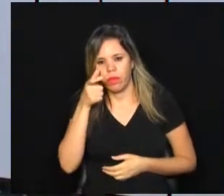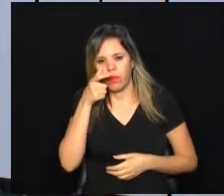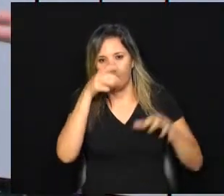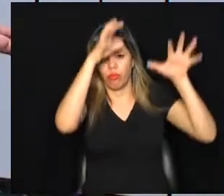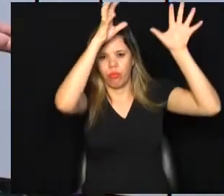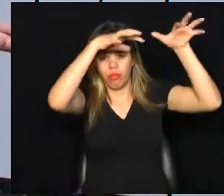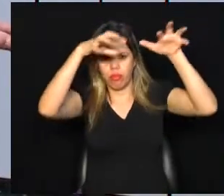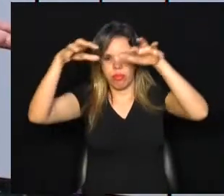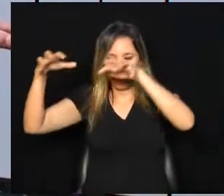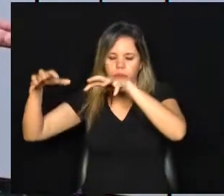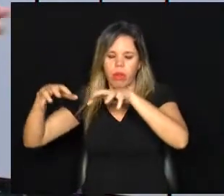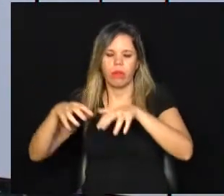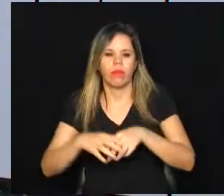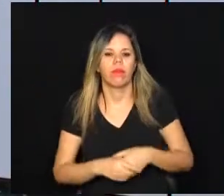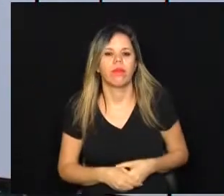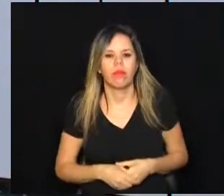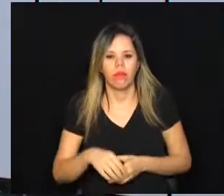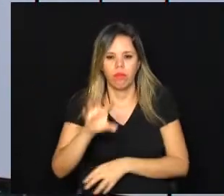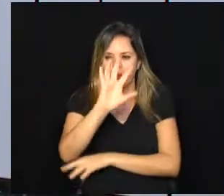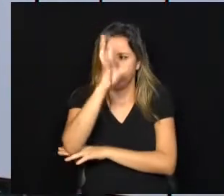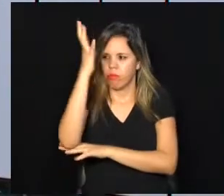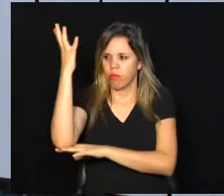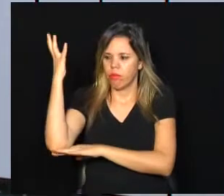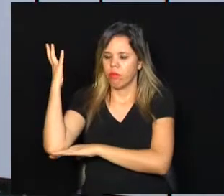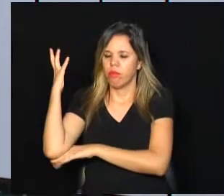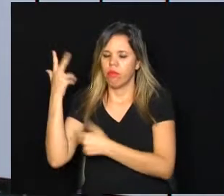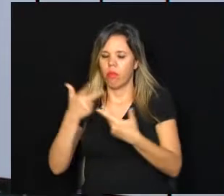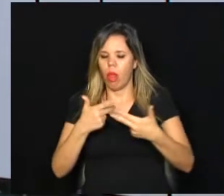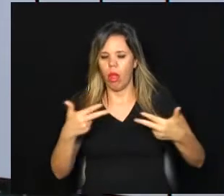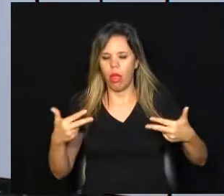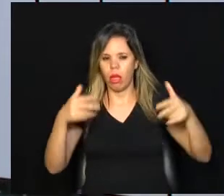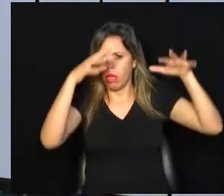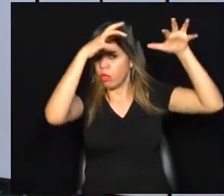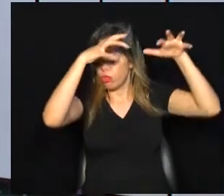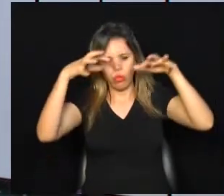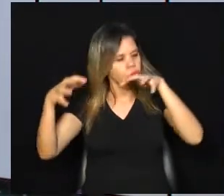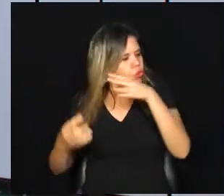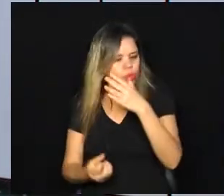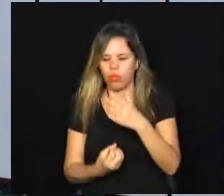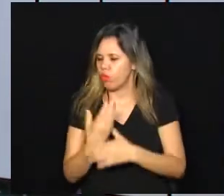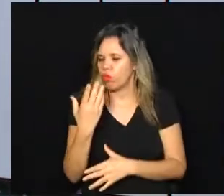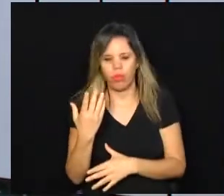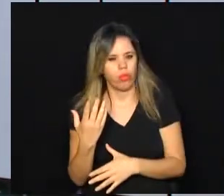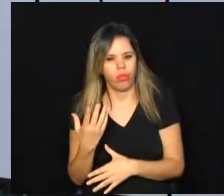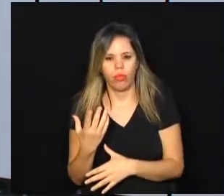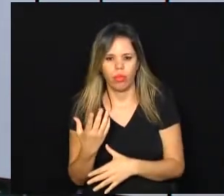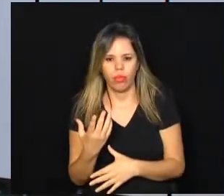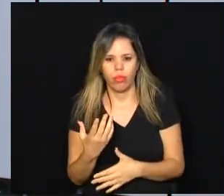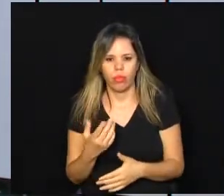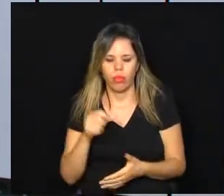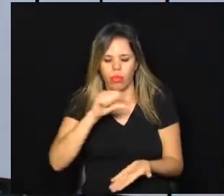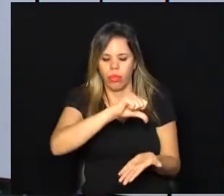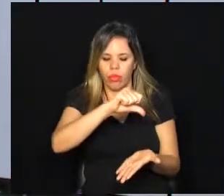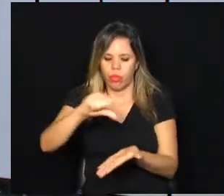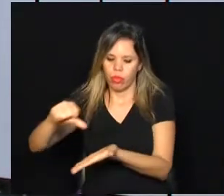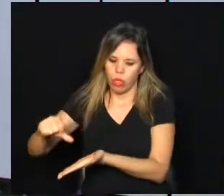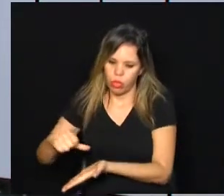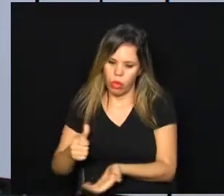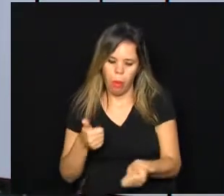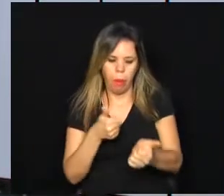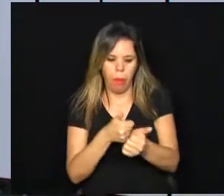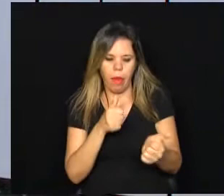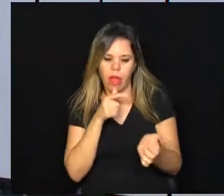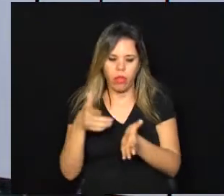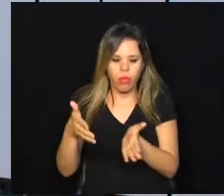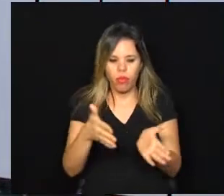né, por coisas da natureza, as chuvas não aconteceram nas cabeceiras, né, das represas, tanto